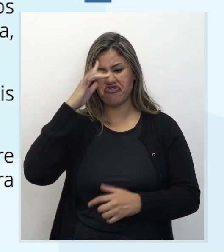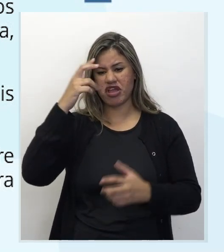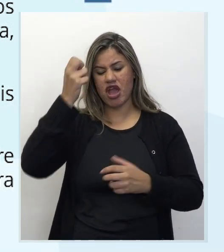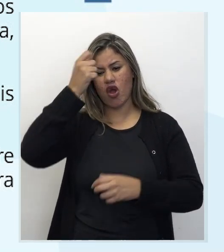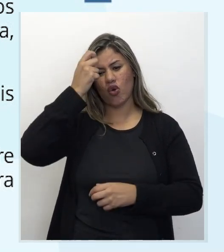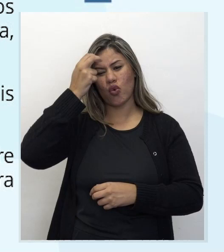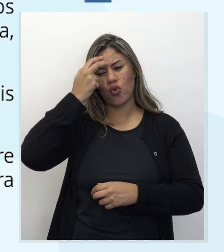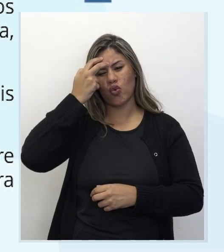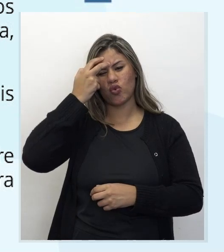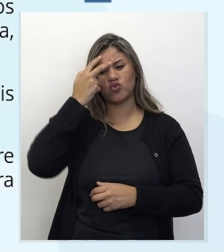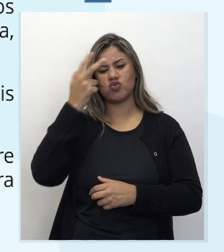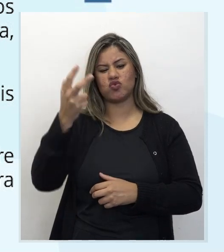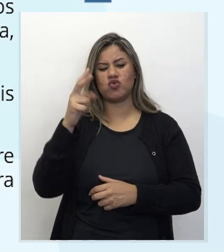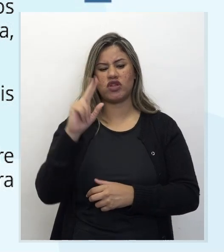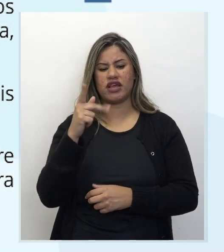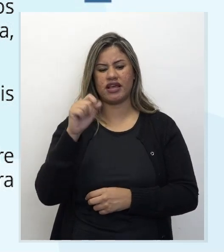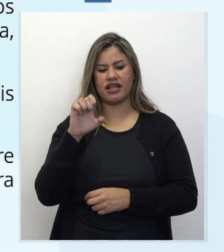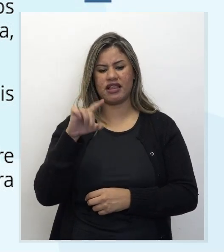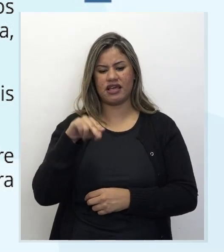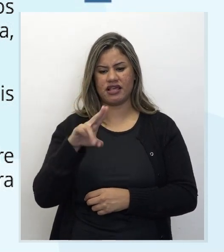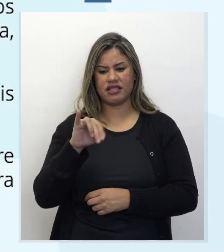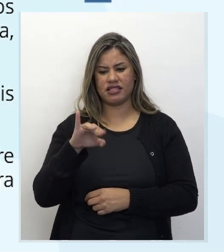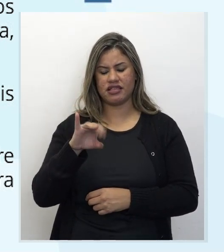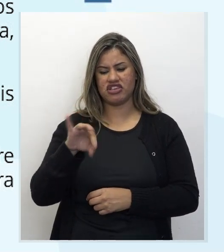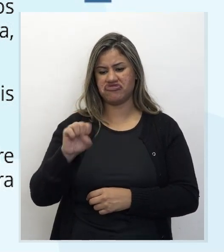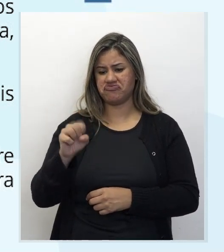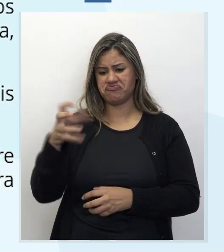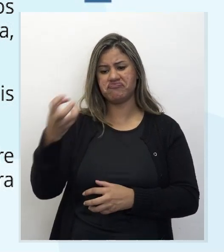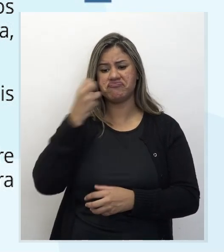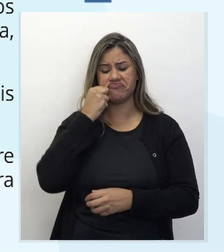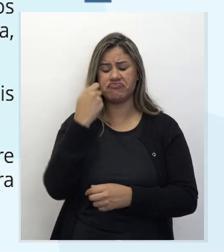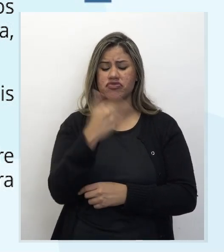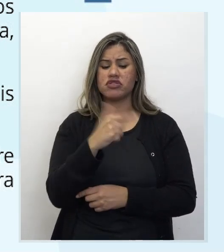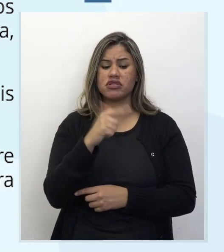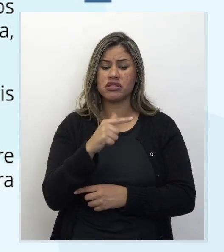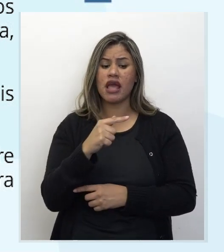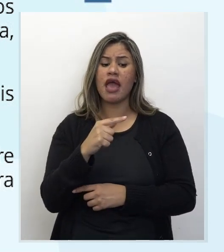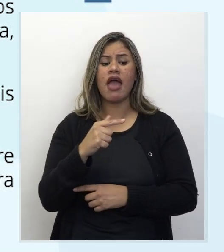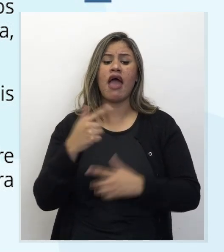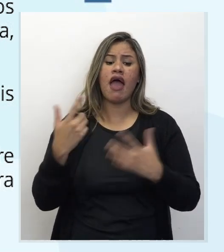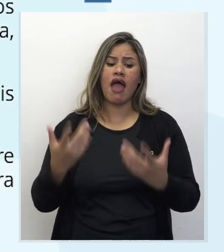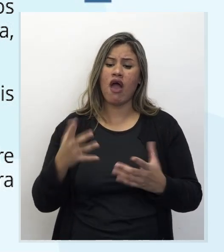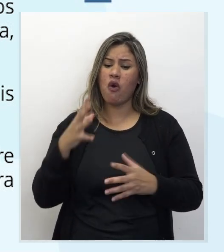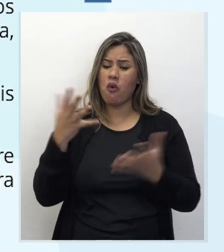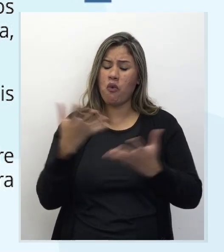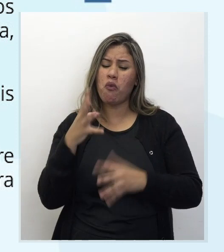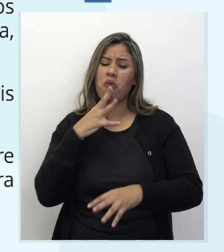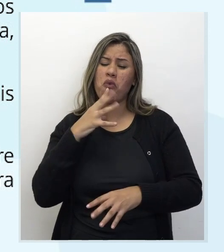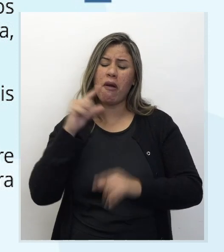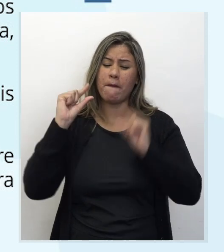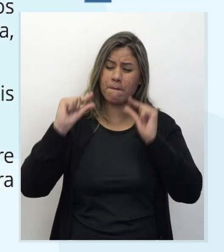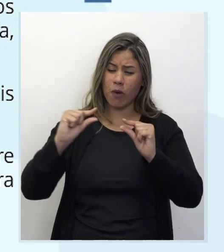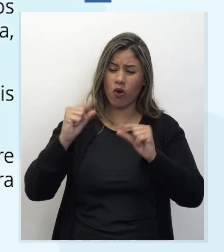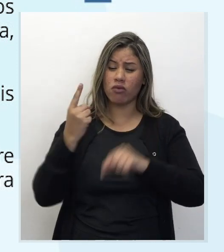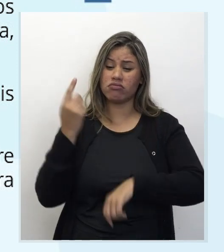helenística, sendo esta hoje pouco conhecida. Em um minutinho, a gente volta.